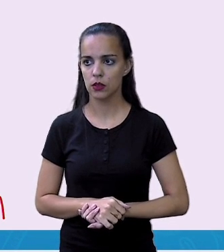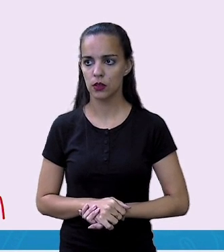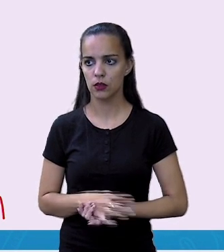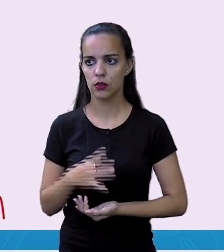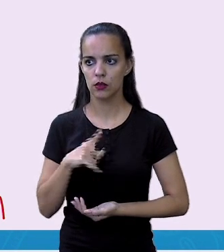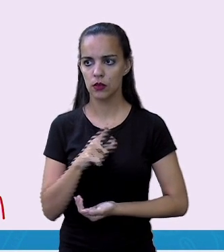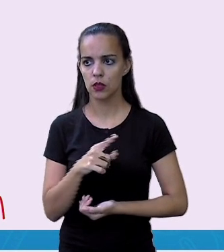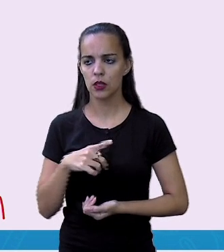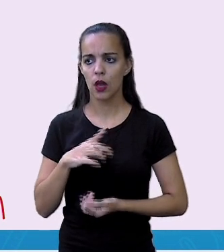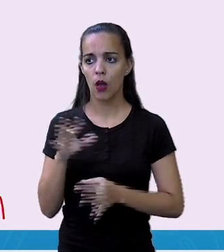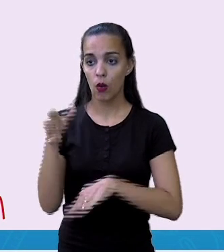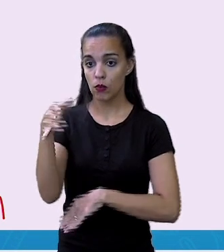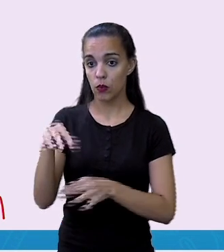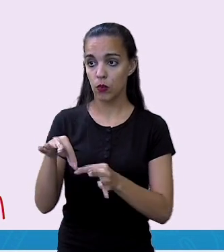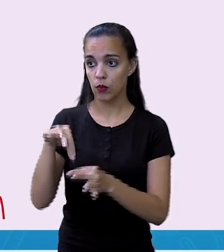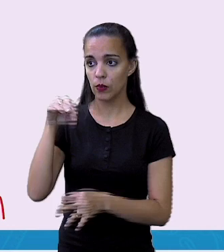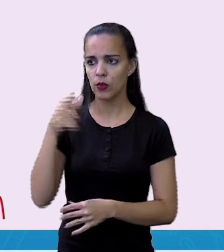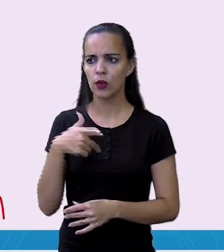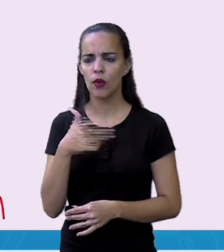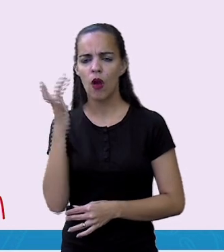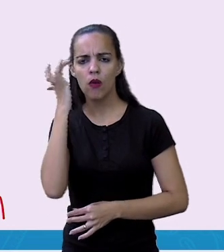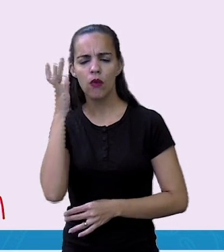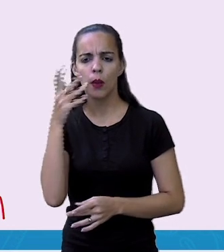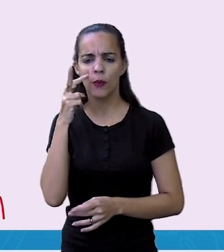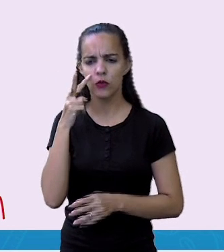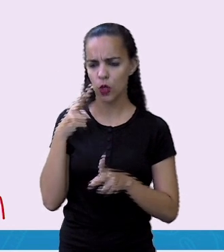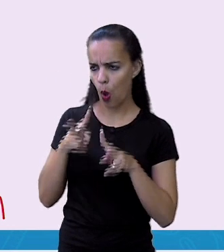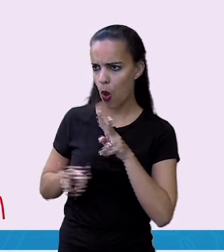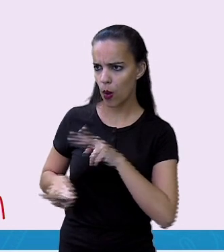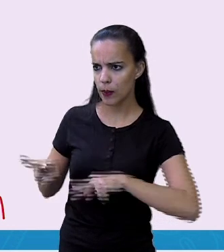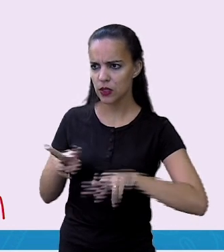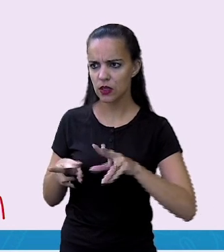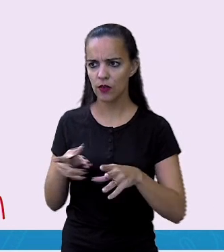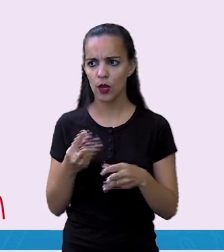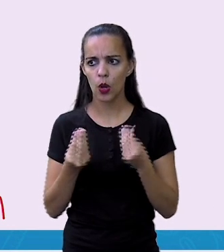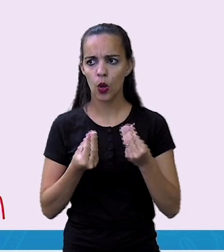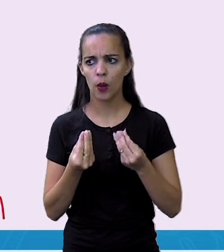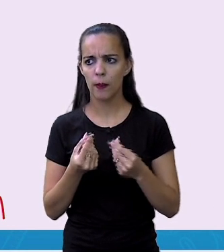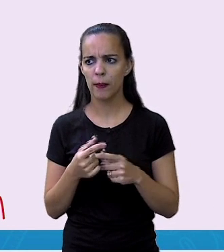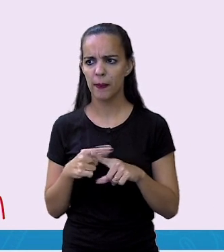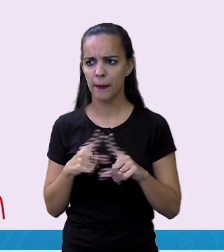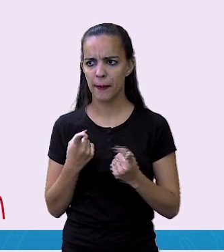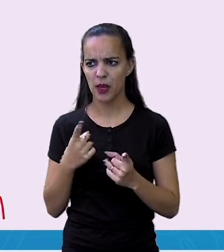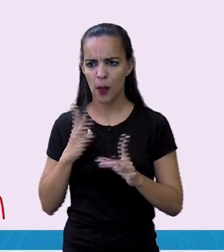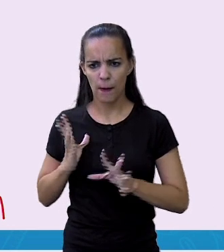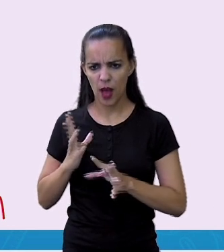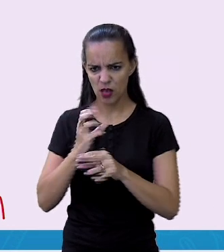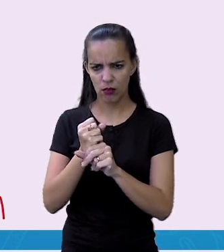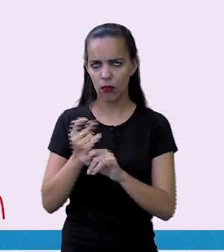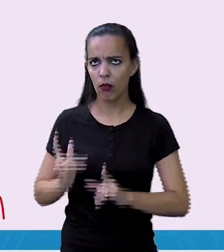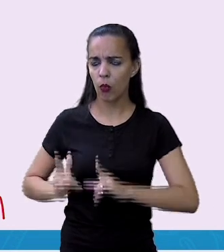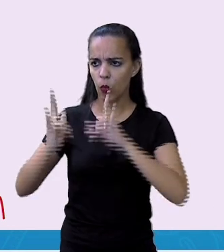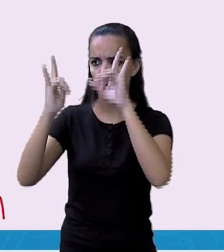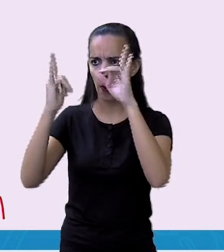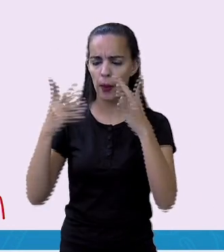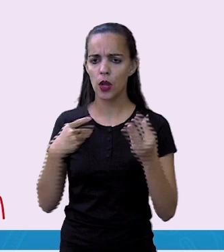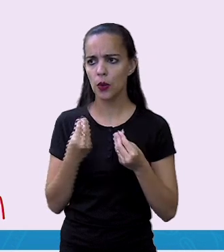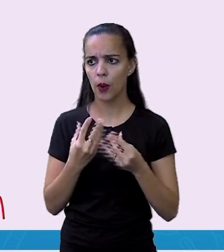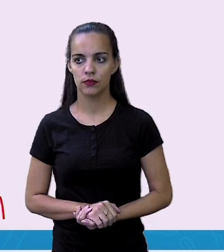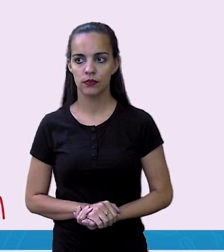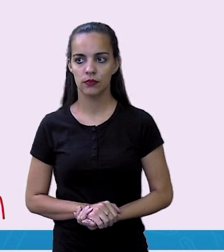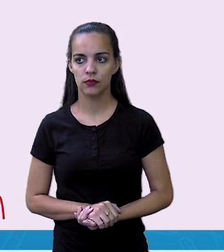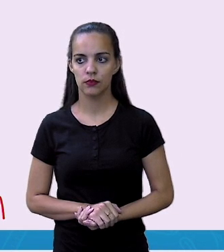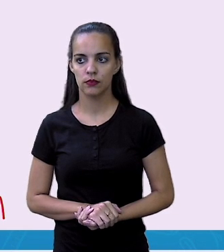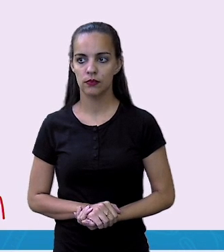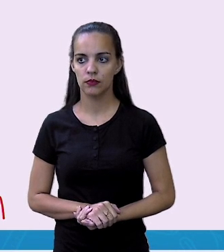mais interessante aqui é você observar como você pode fazer para calcular a altura de um prédio, tá? É